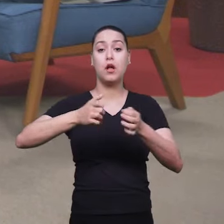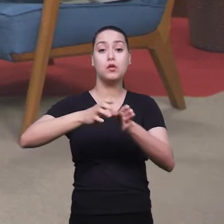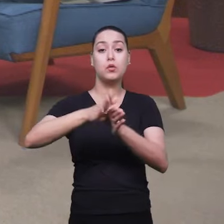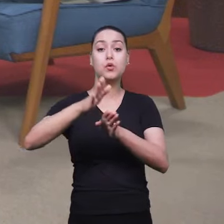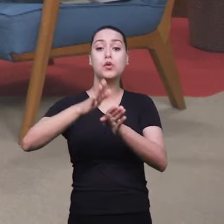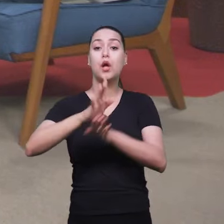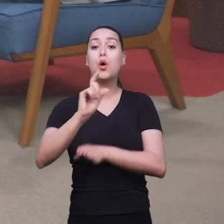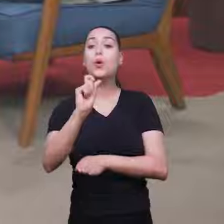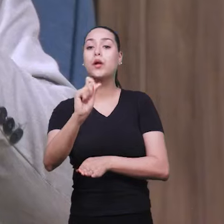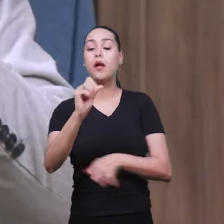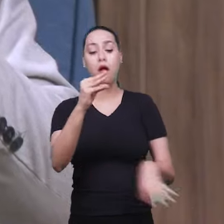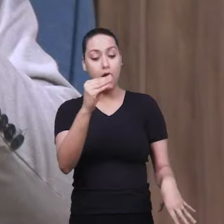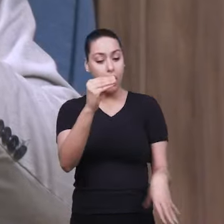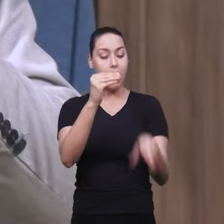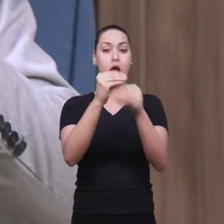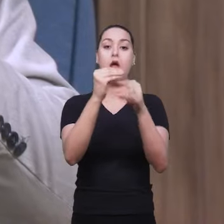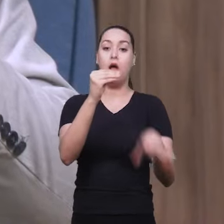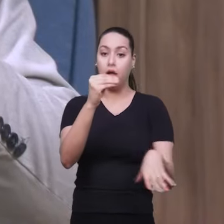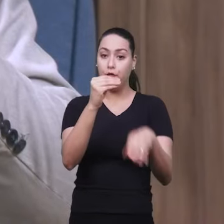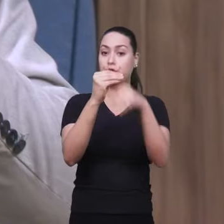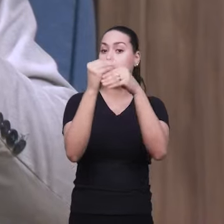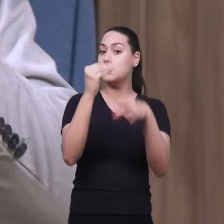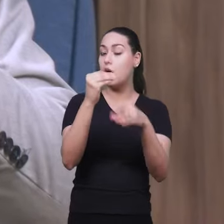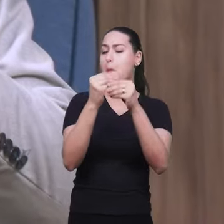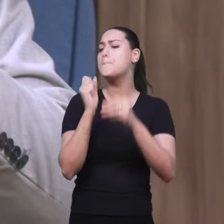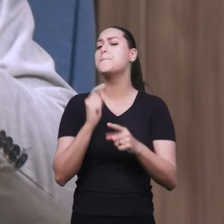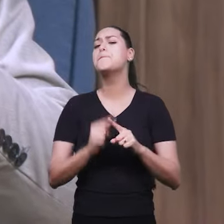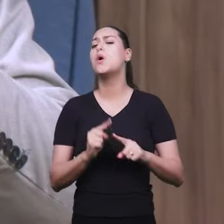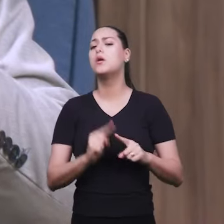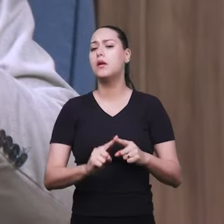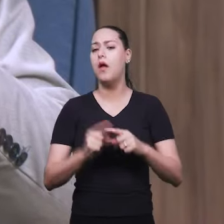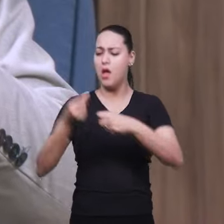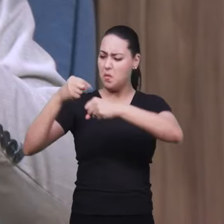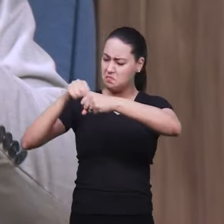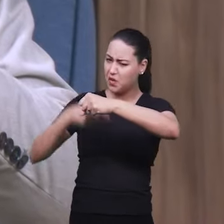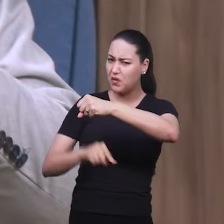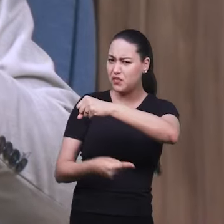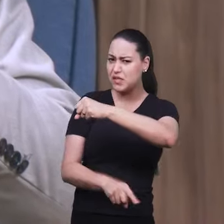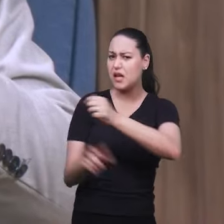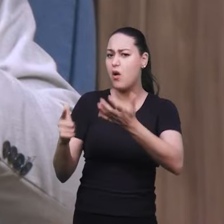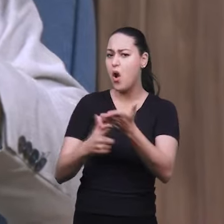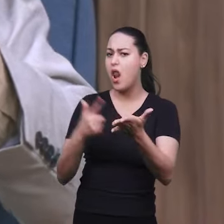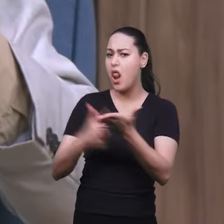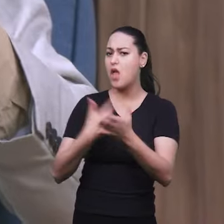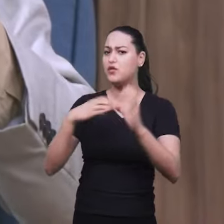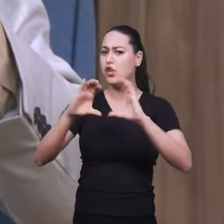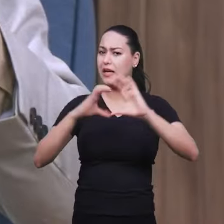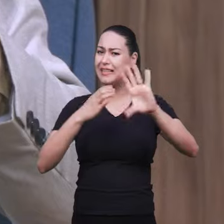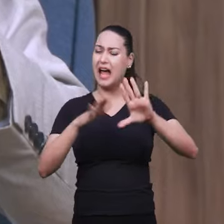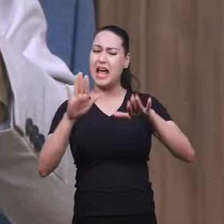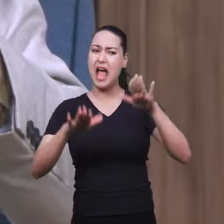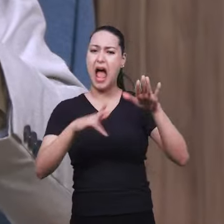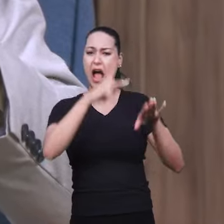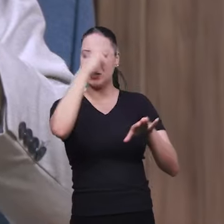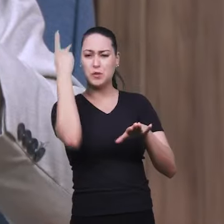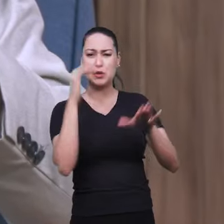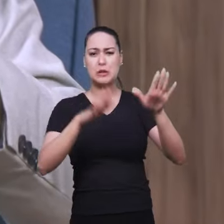revisões. Por quê? Nós alcançamos um nível de profundidade no livro de Cantares, e alguns que estão chegando